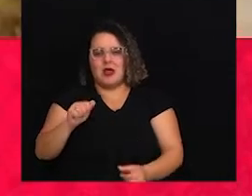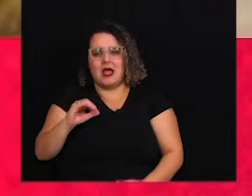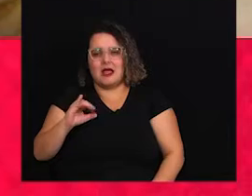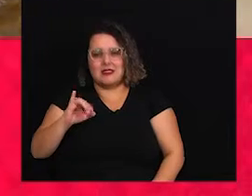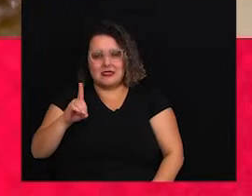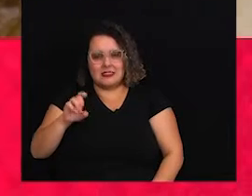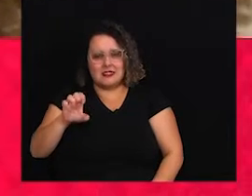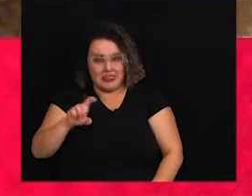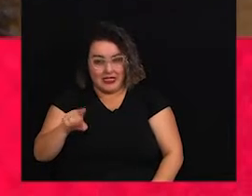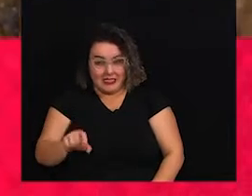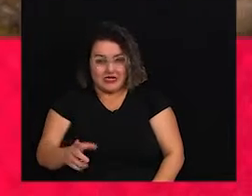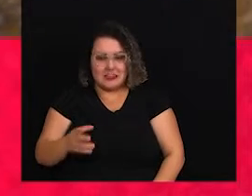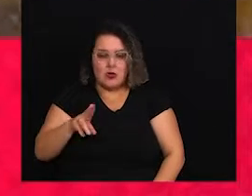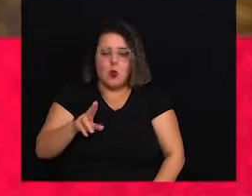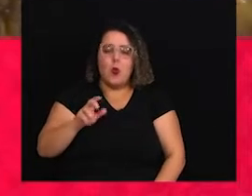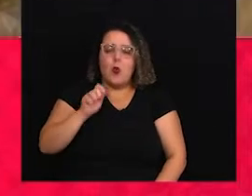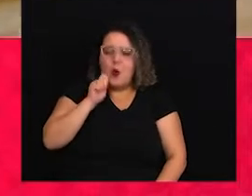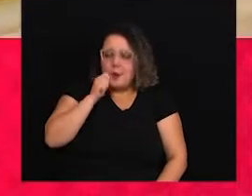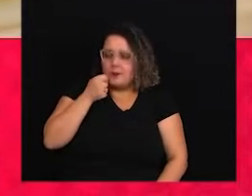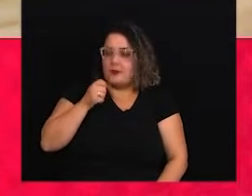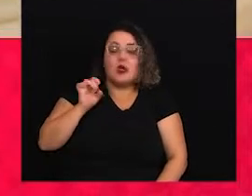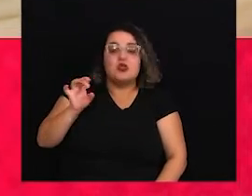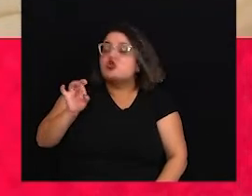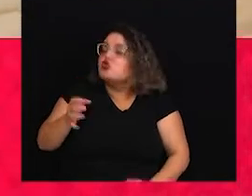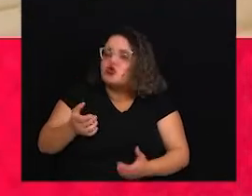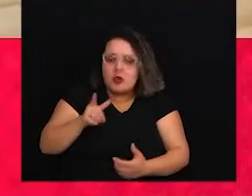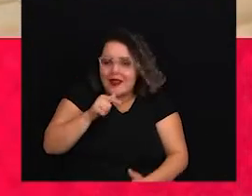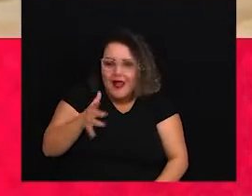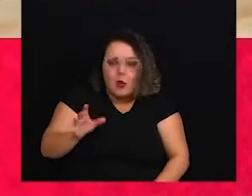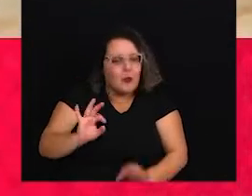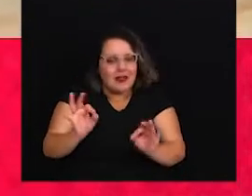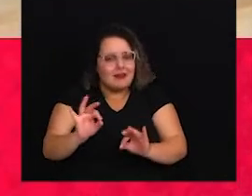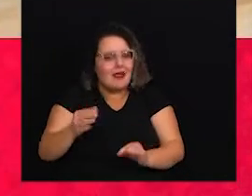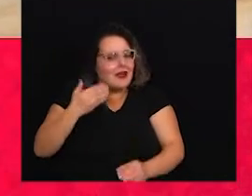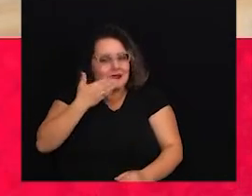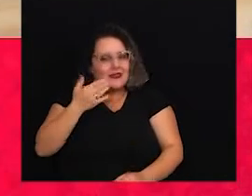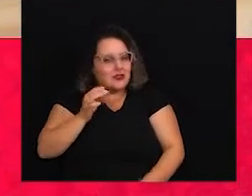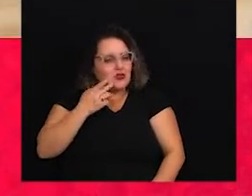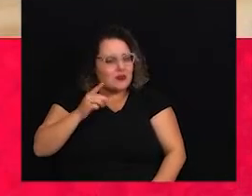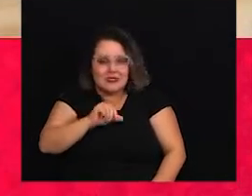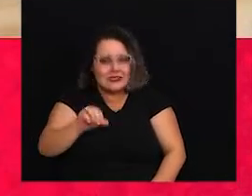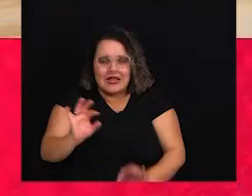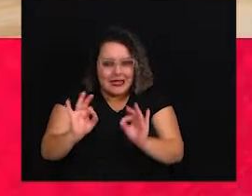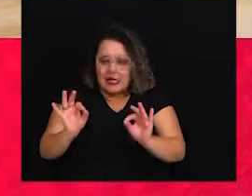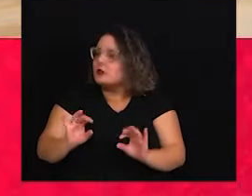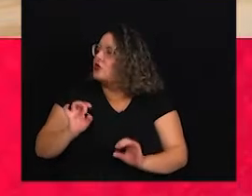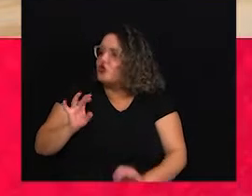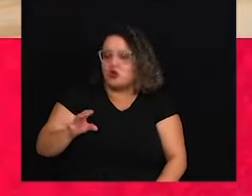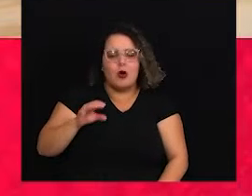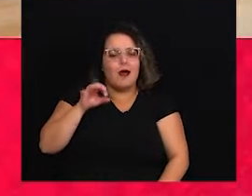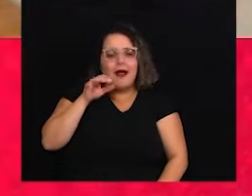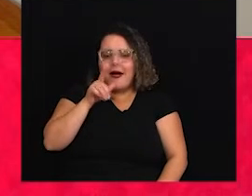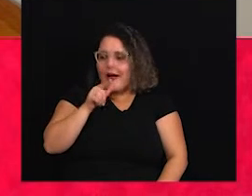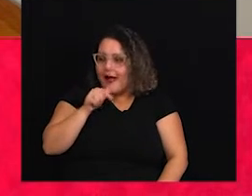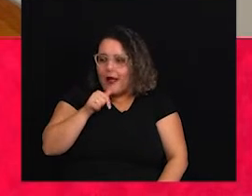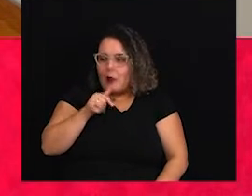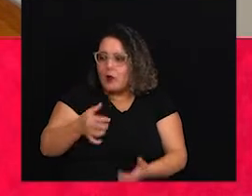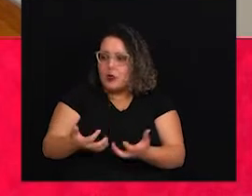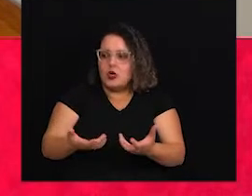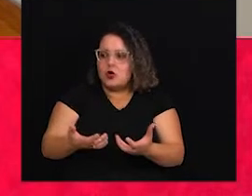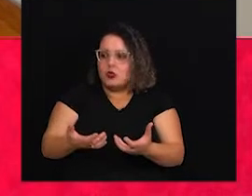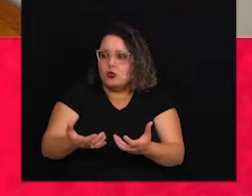essa acidez, esse amargor para quem for fazer em casa. Aí só na água mesmo? Só na água. Não põe nada, nem açúcar, nem sal? Nada. Água